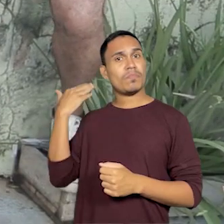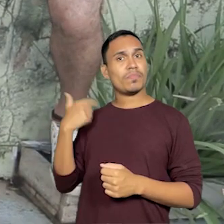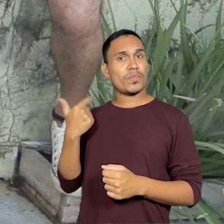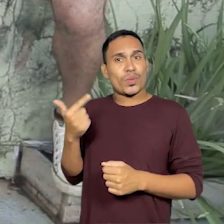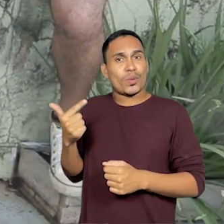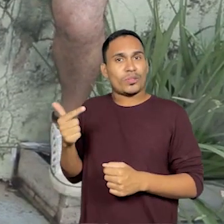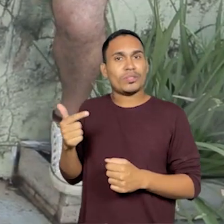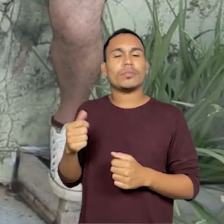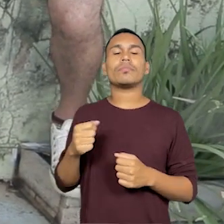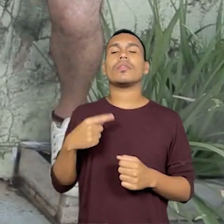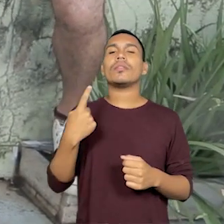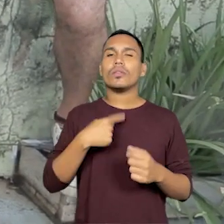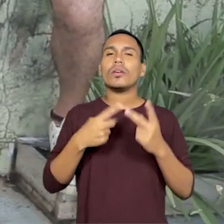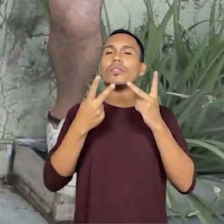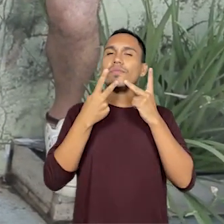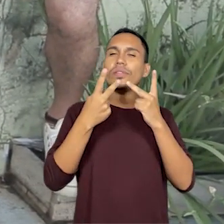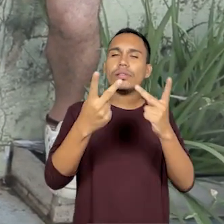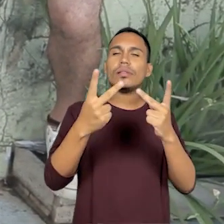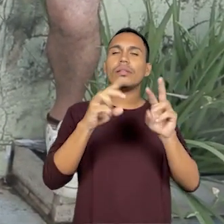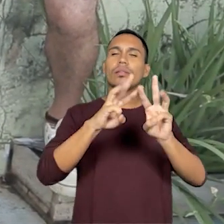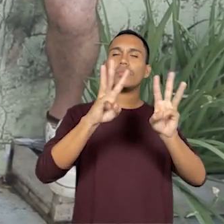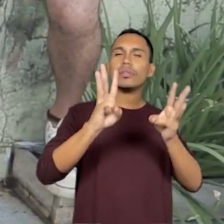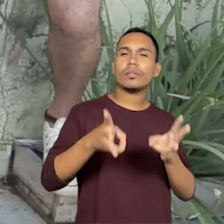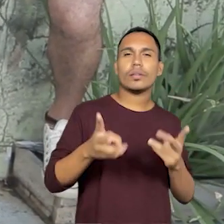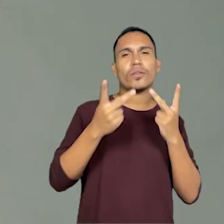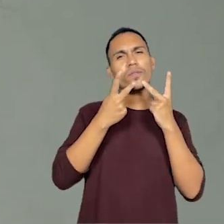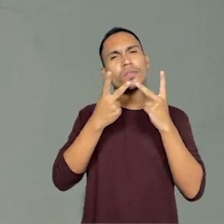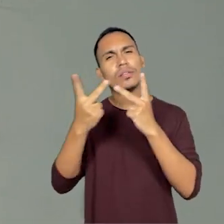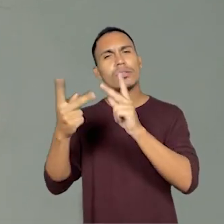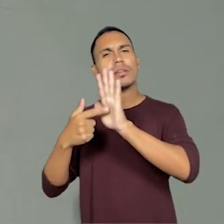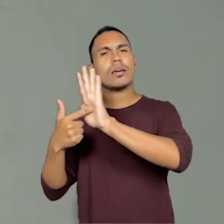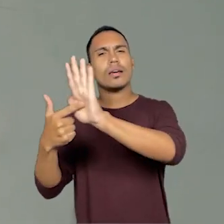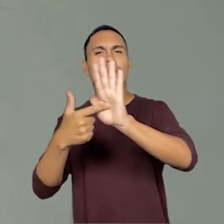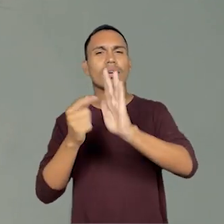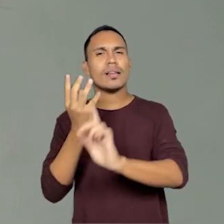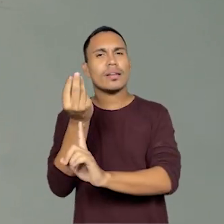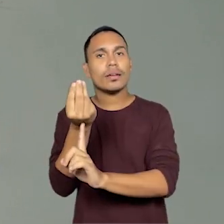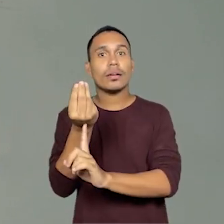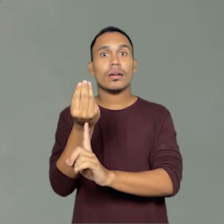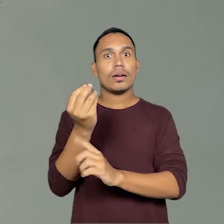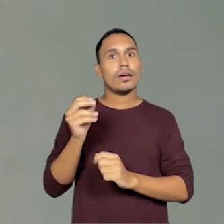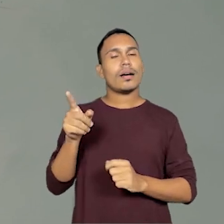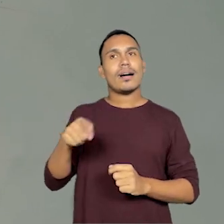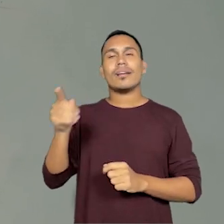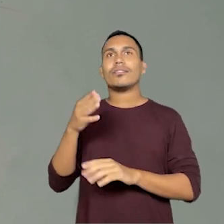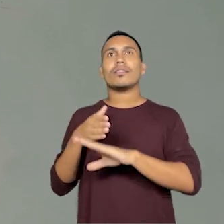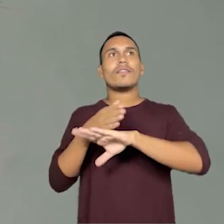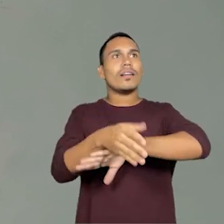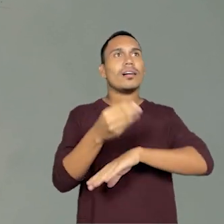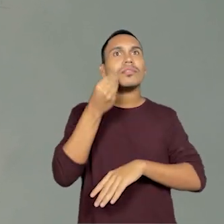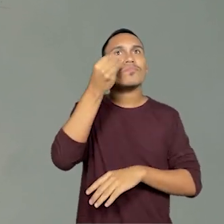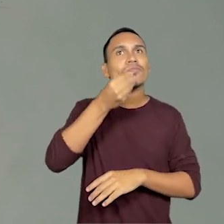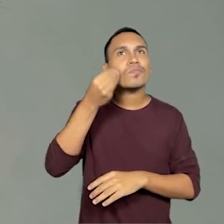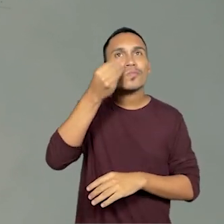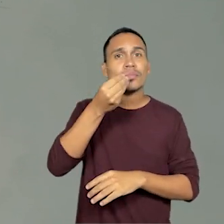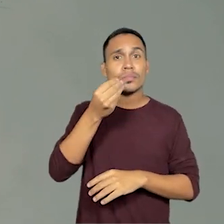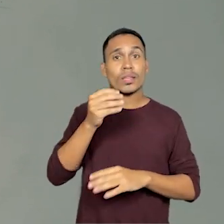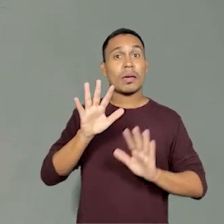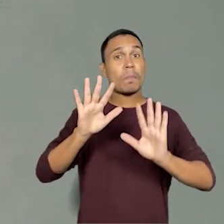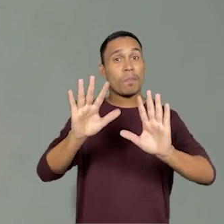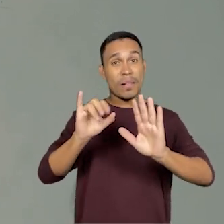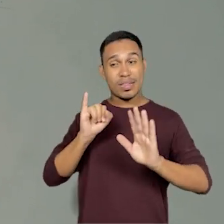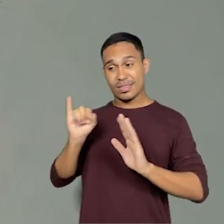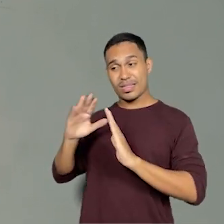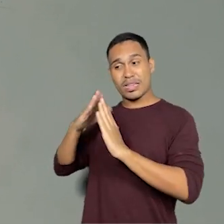os museus, as galerias, ele tem um tour. E isso volta, faz com que o menino... Se a escola não tem a intenção de formar atores,